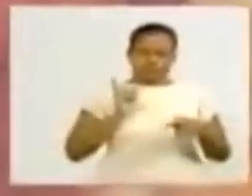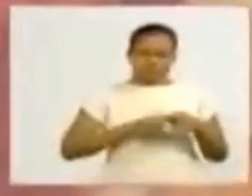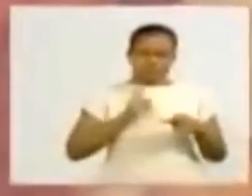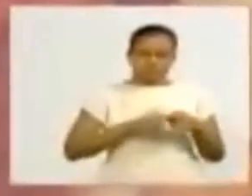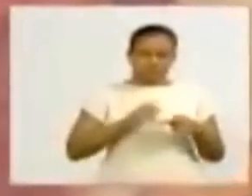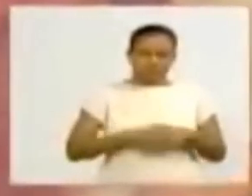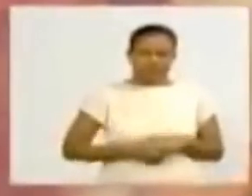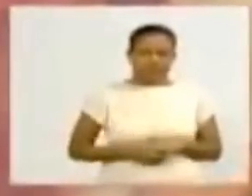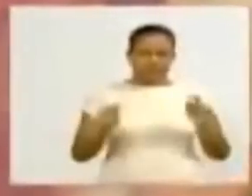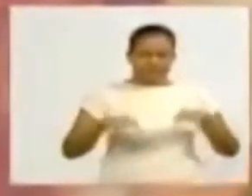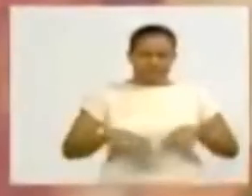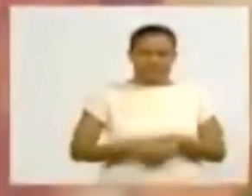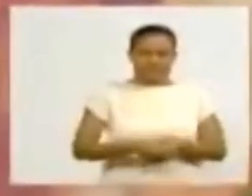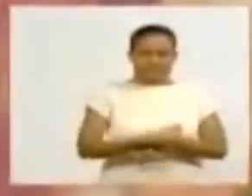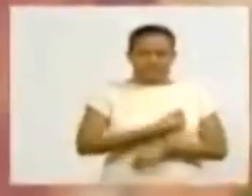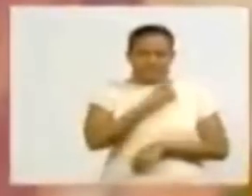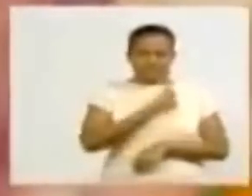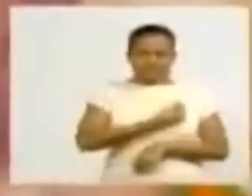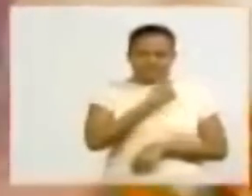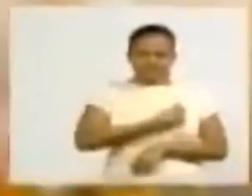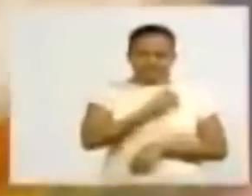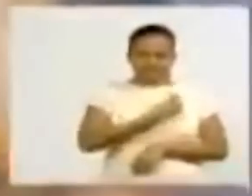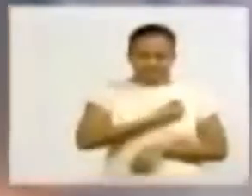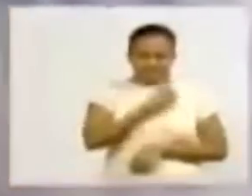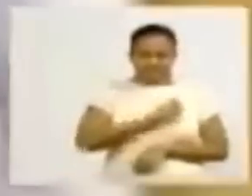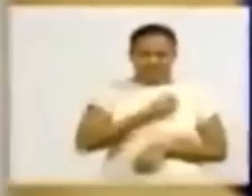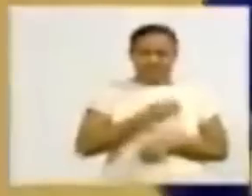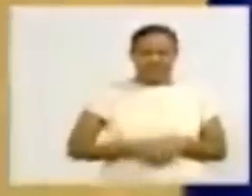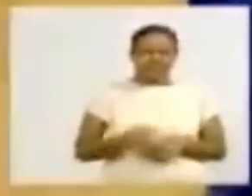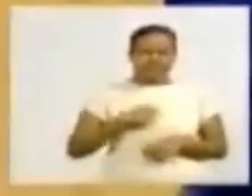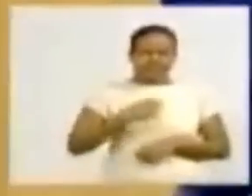Porque nada nessa vida, minha gente, pode me emocionar mais